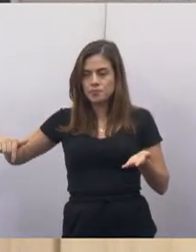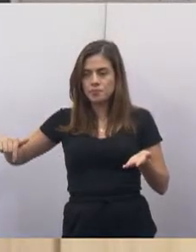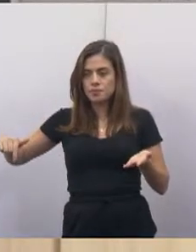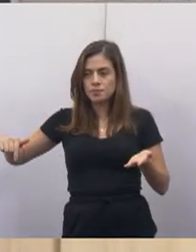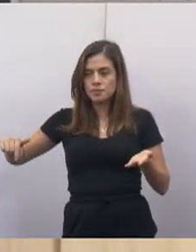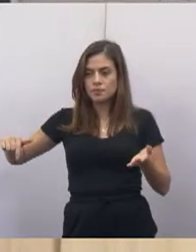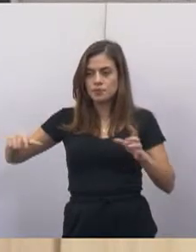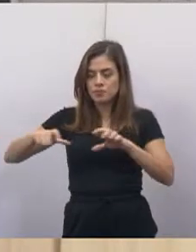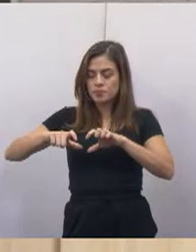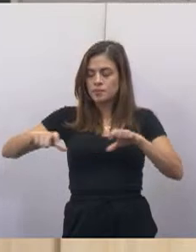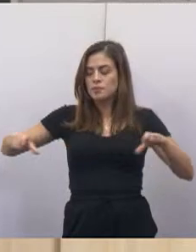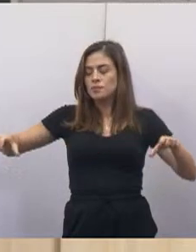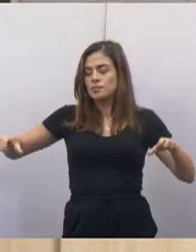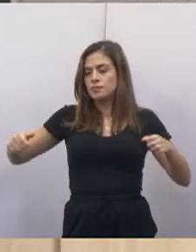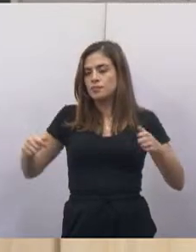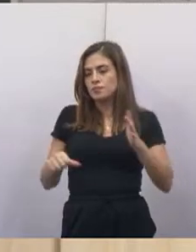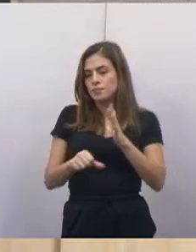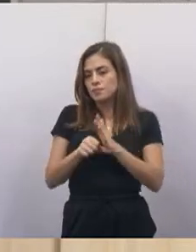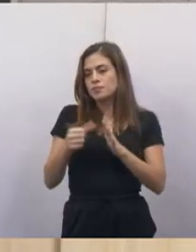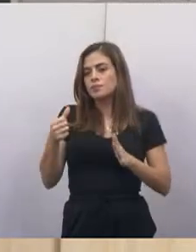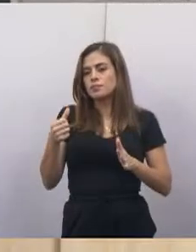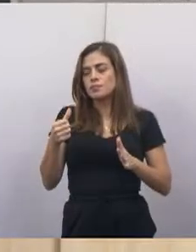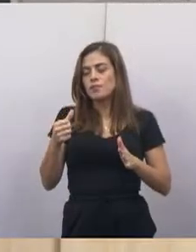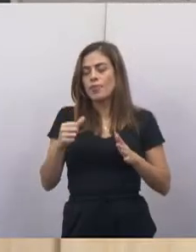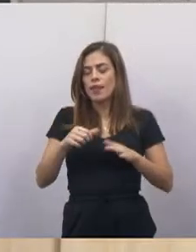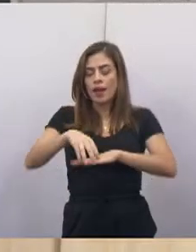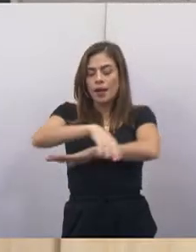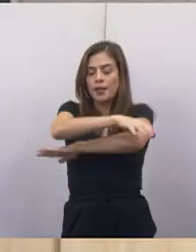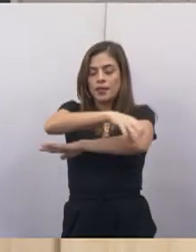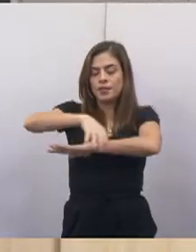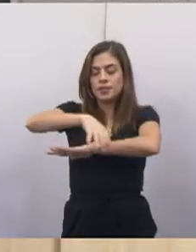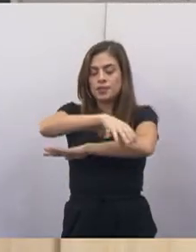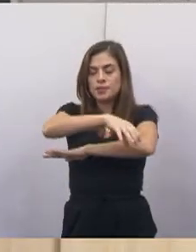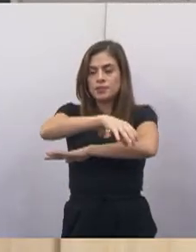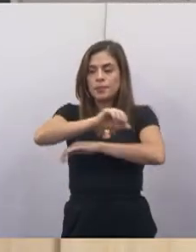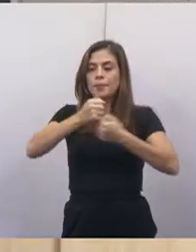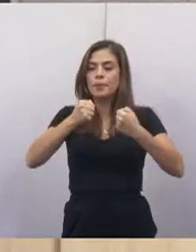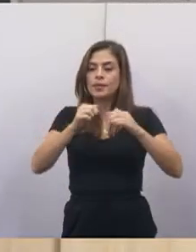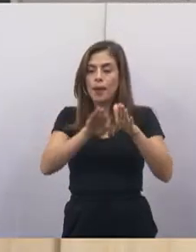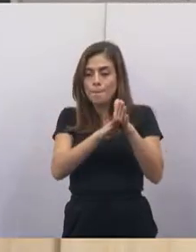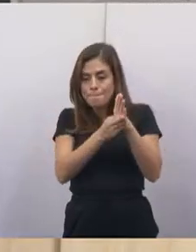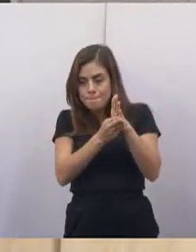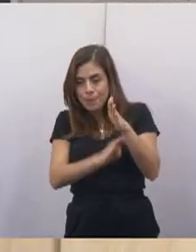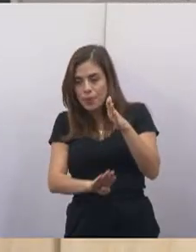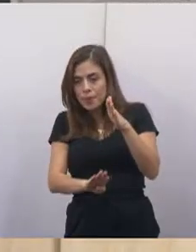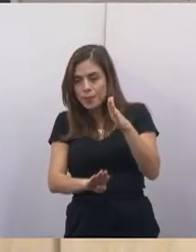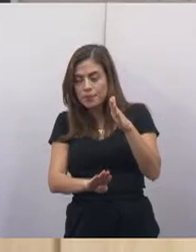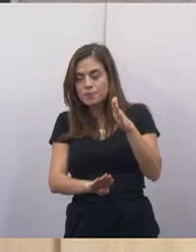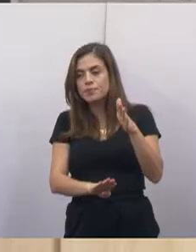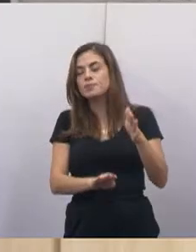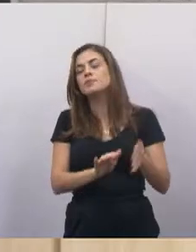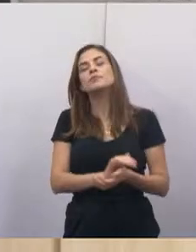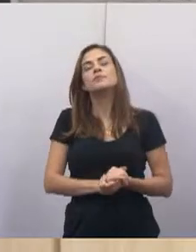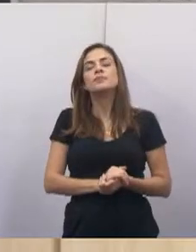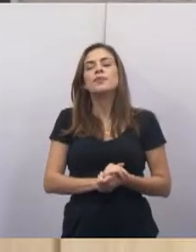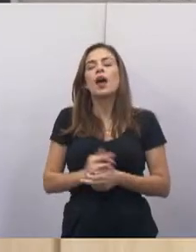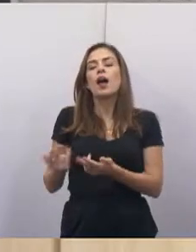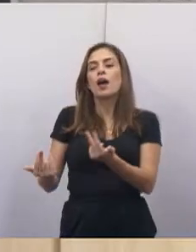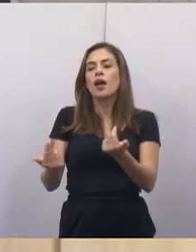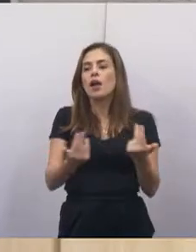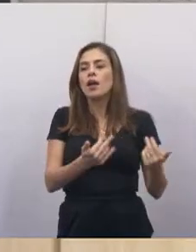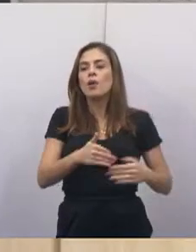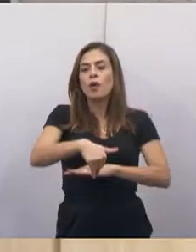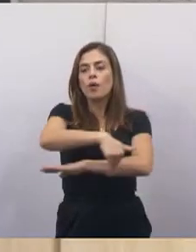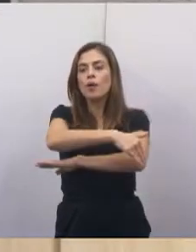trecho correspondente, primeiramente as calçadas deverão ser rebaixadas ao mesmo nível do